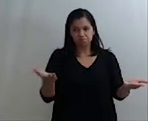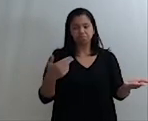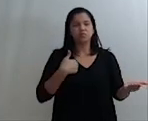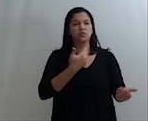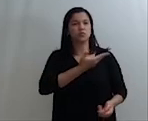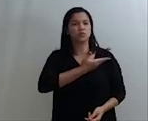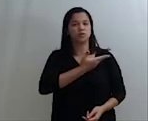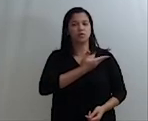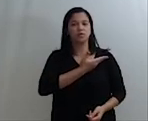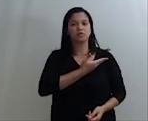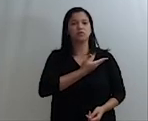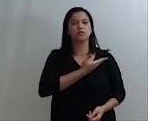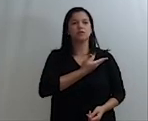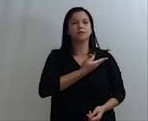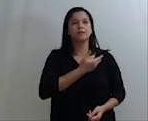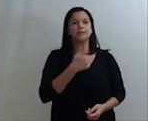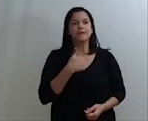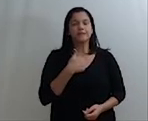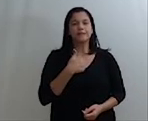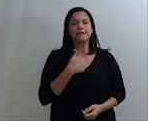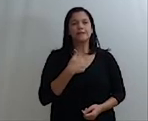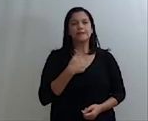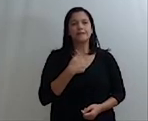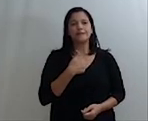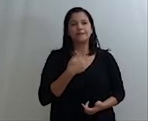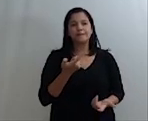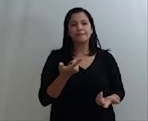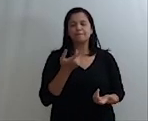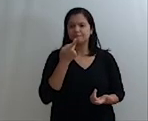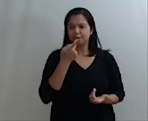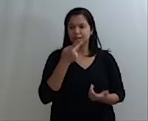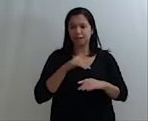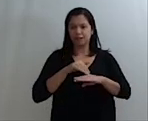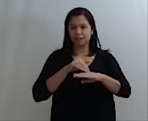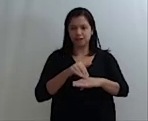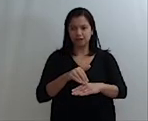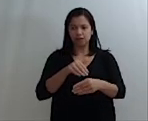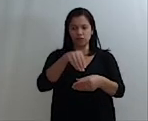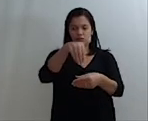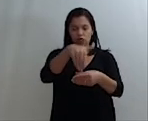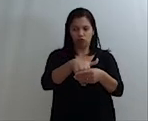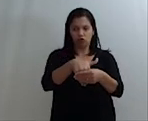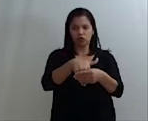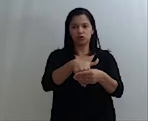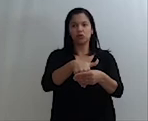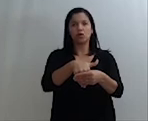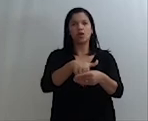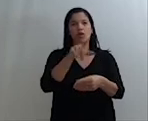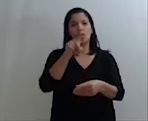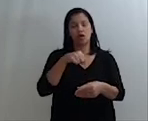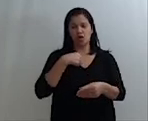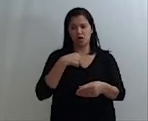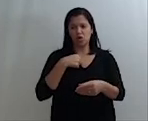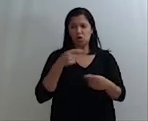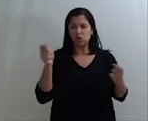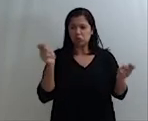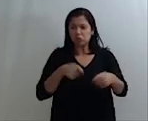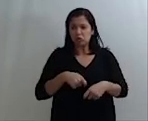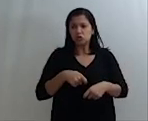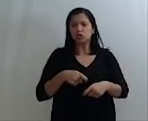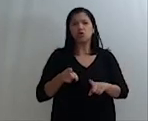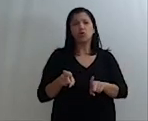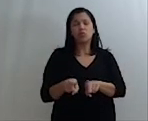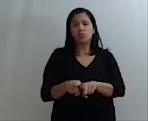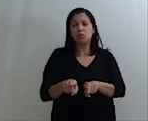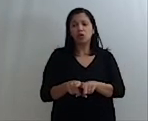colegas dizer que o que eu disse durante o voto eh só foi possível isso porque nós Realmente somos